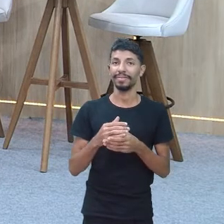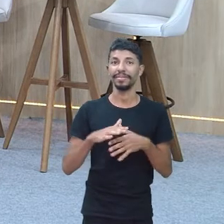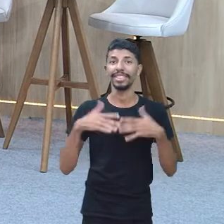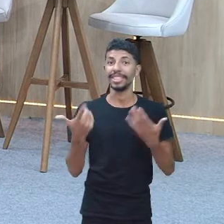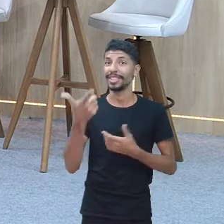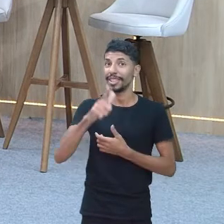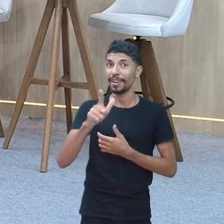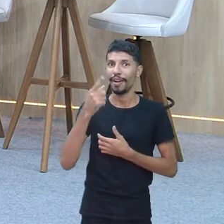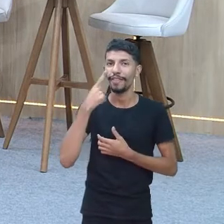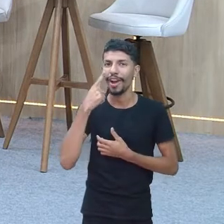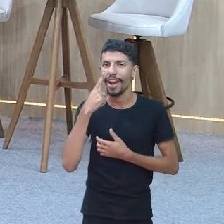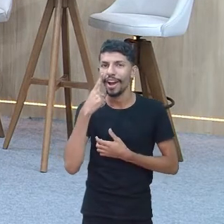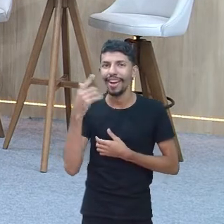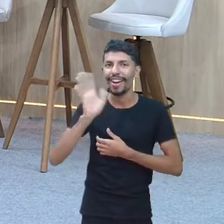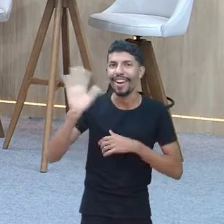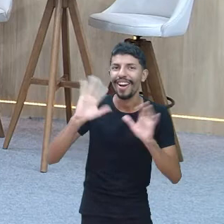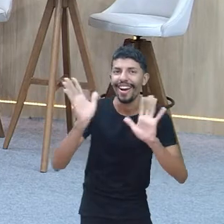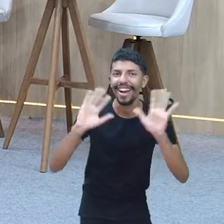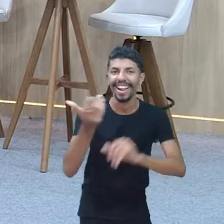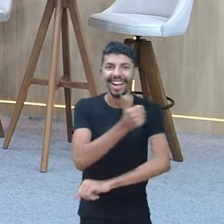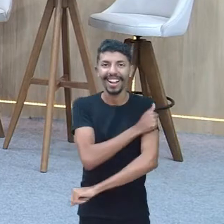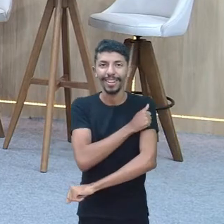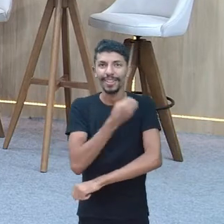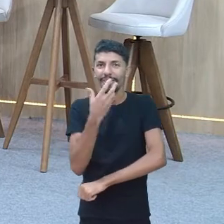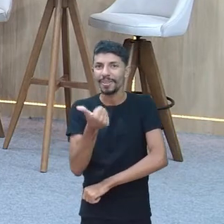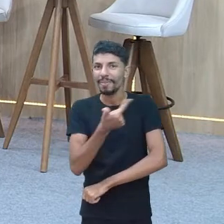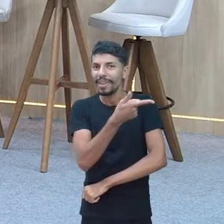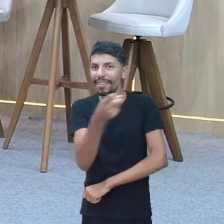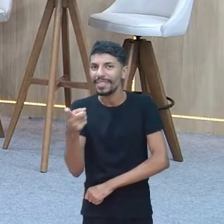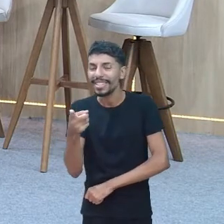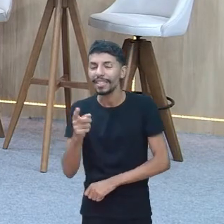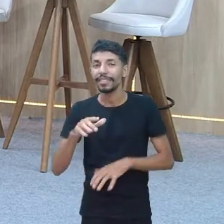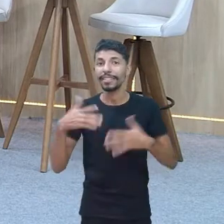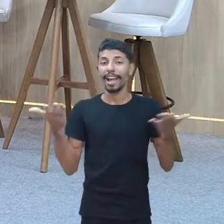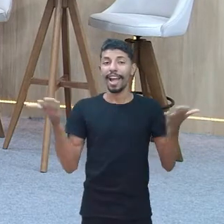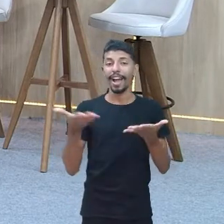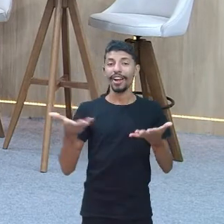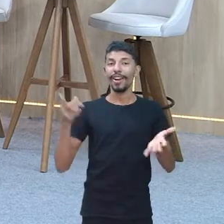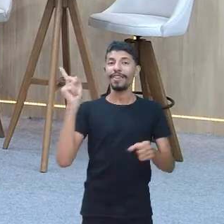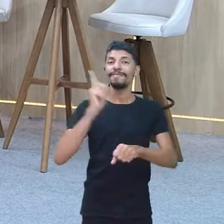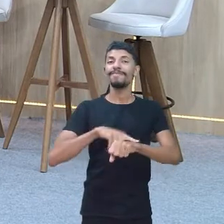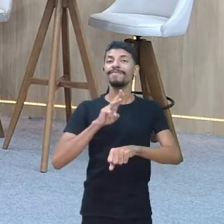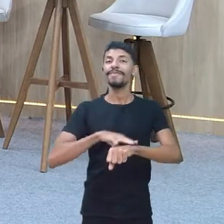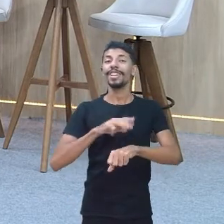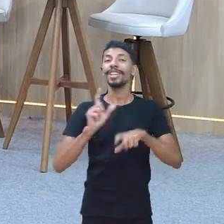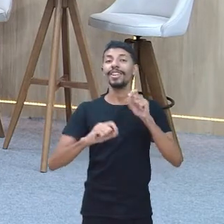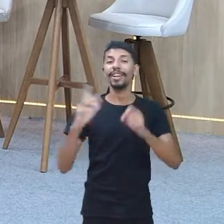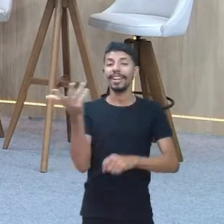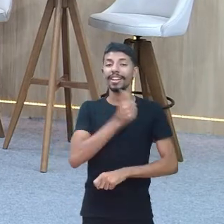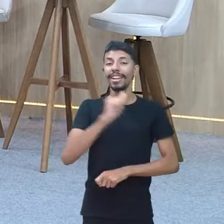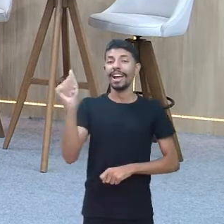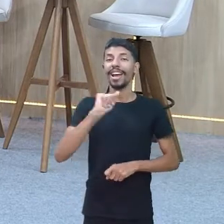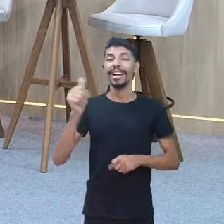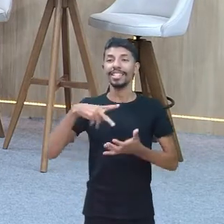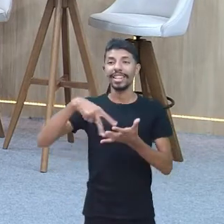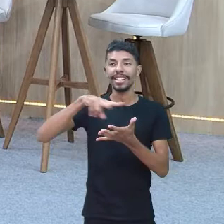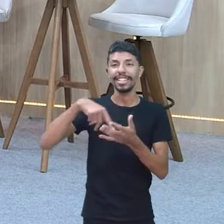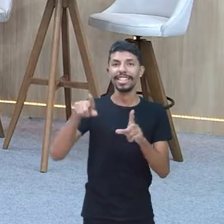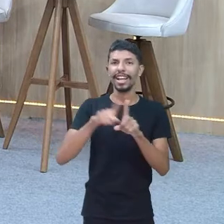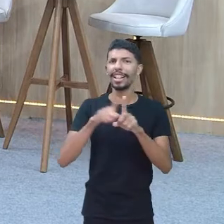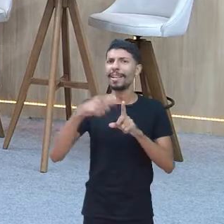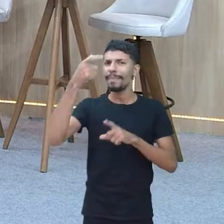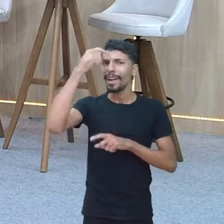com vocês? Chegou a hora de arrasar dançando e também conscientizando todos para